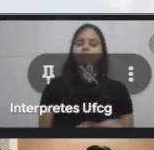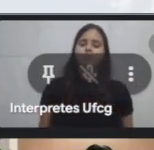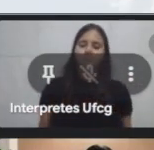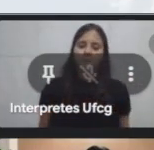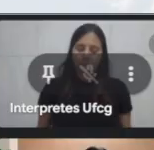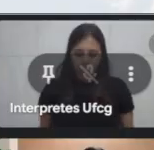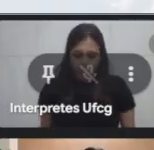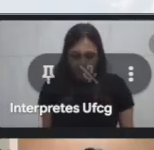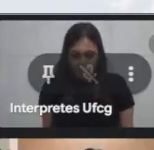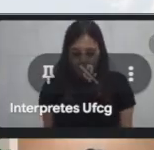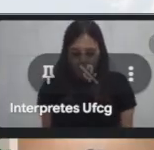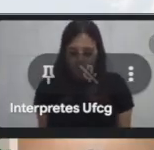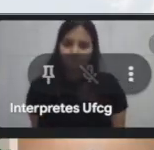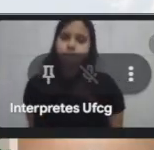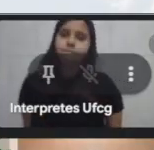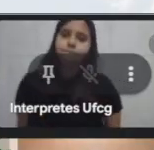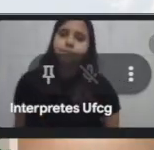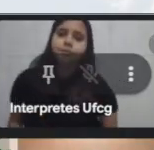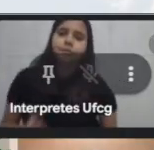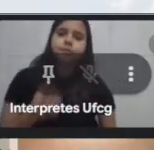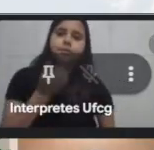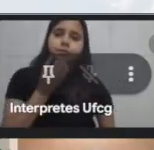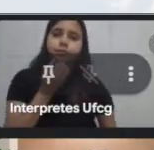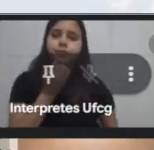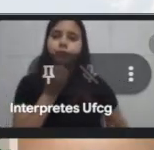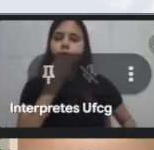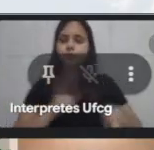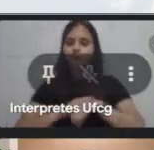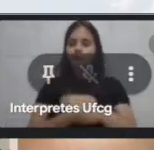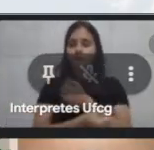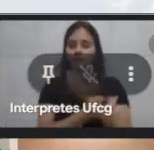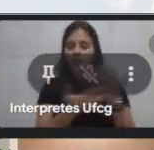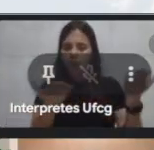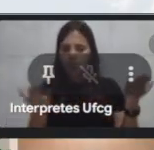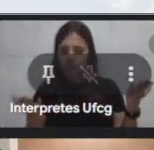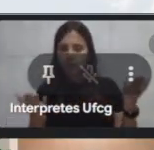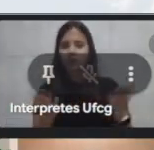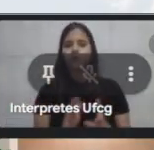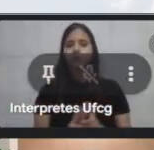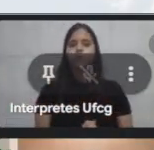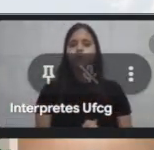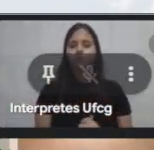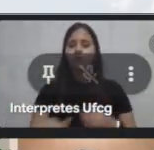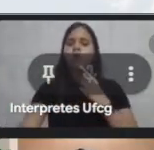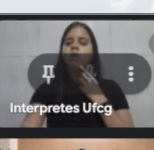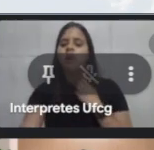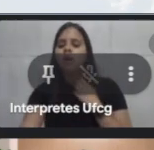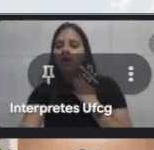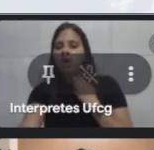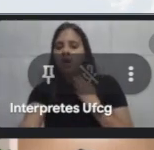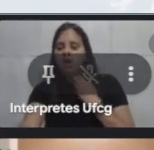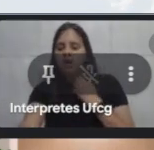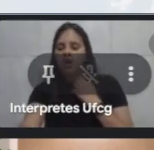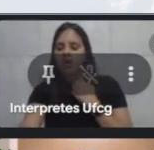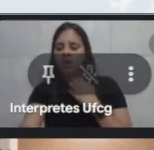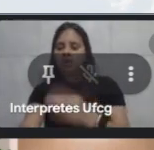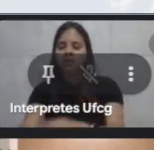Boa noite a todos. Vou só compartilhar aqui minha tela. Só um instantinho.